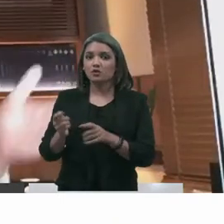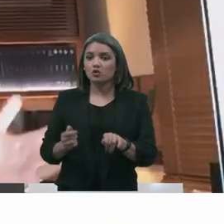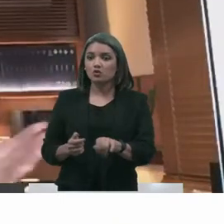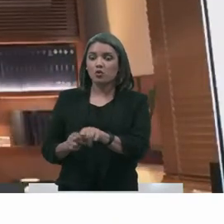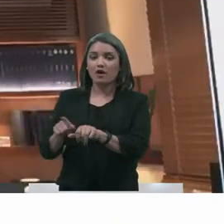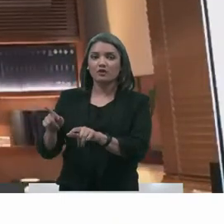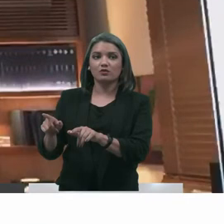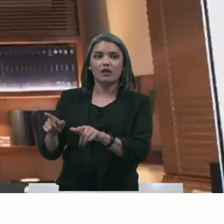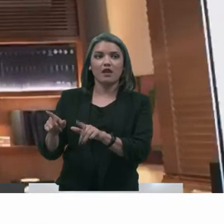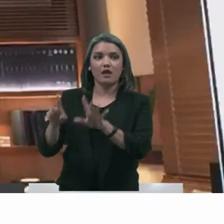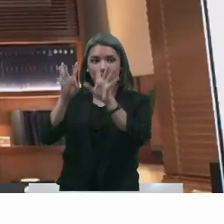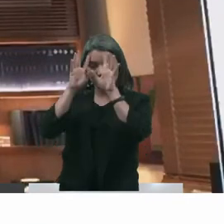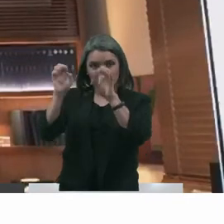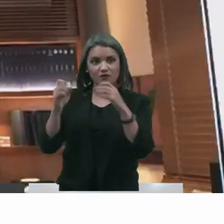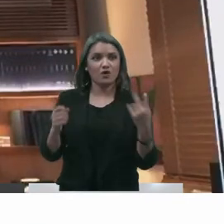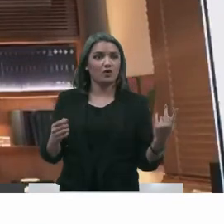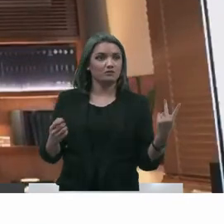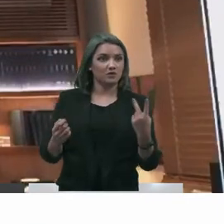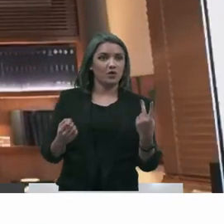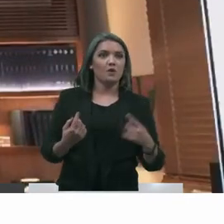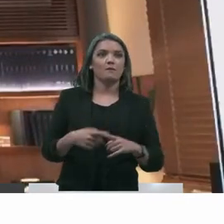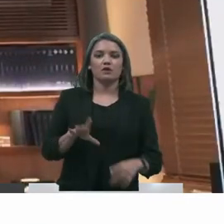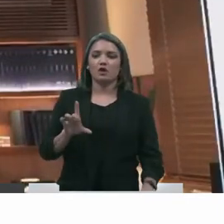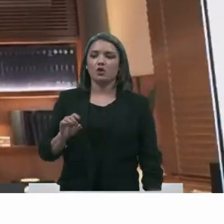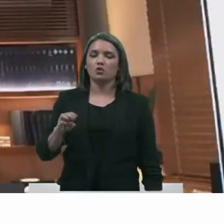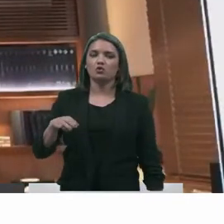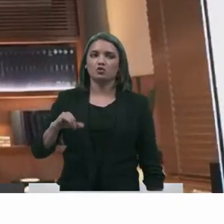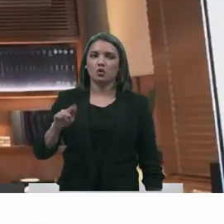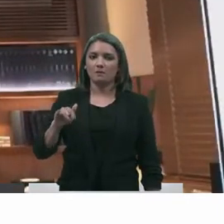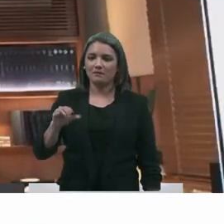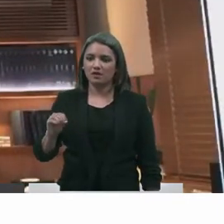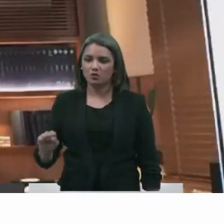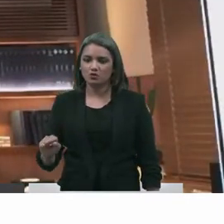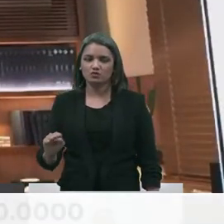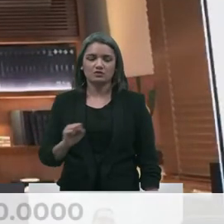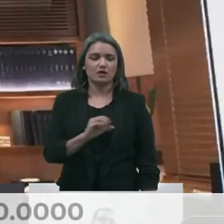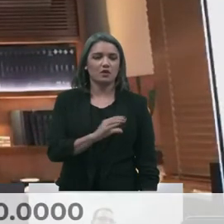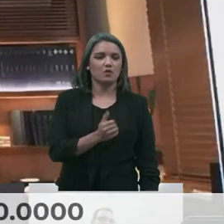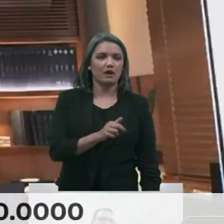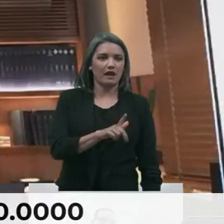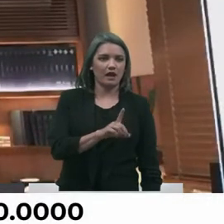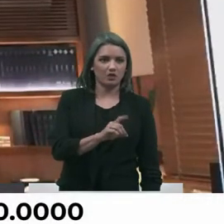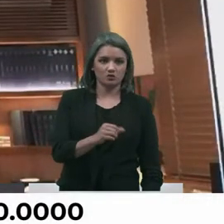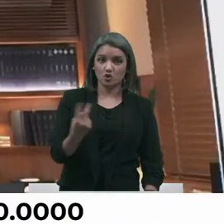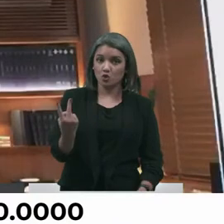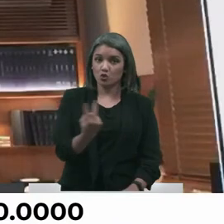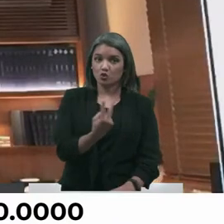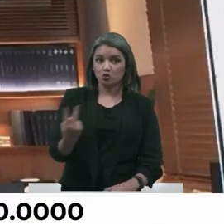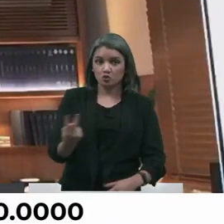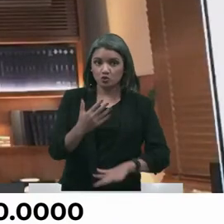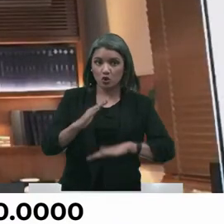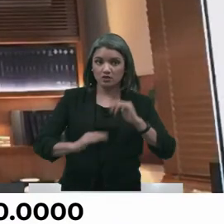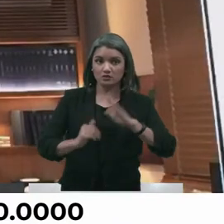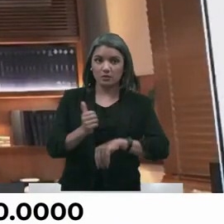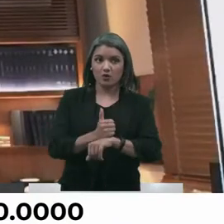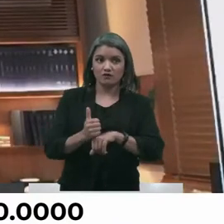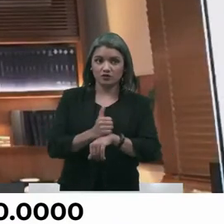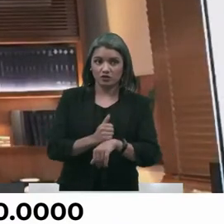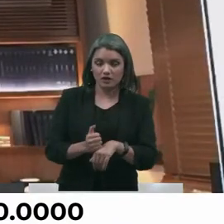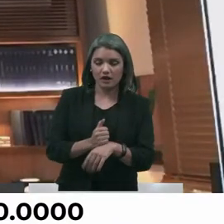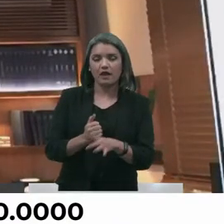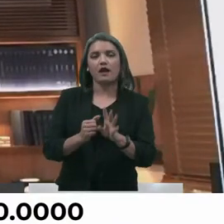ambos os escultores, o Domingos Soto e o tal do Carlos Cisternas, que atuam lá em Búzios, eles